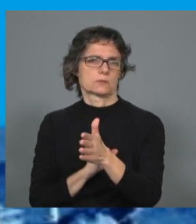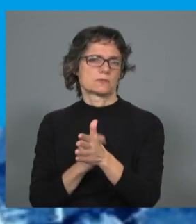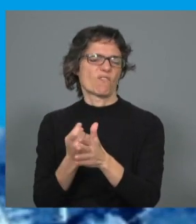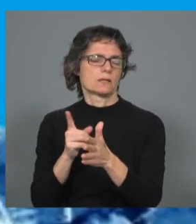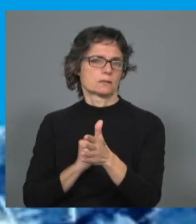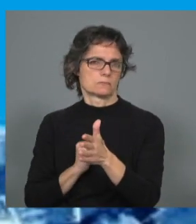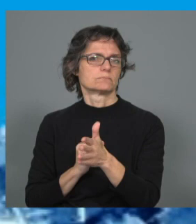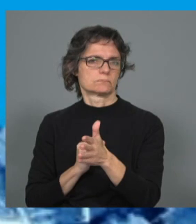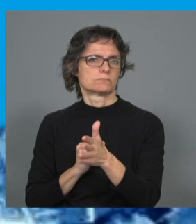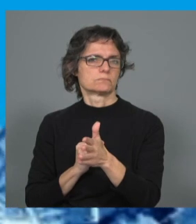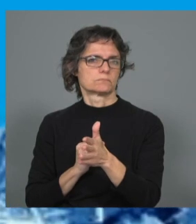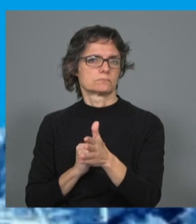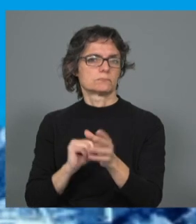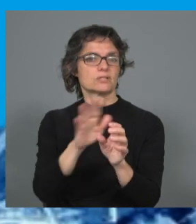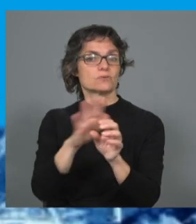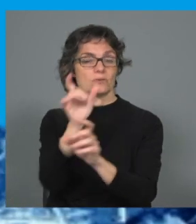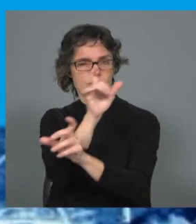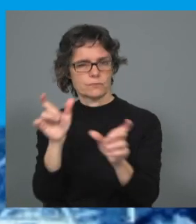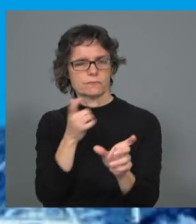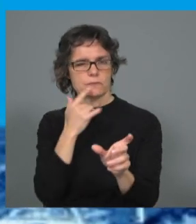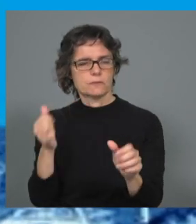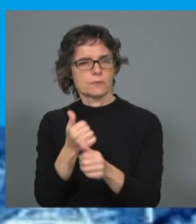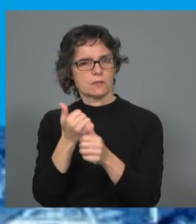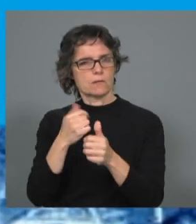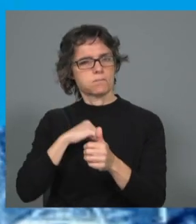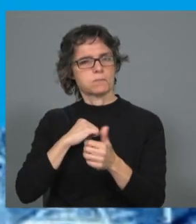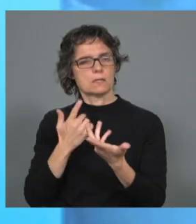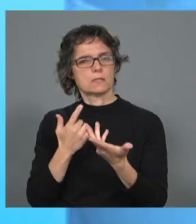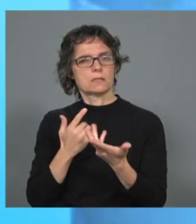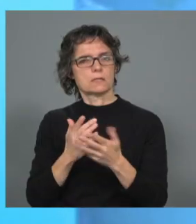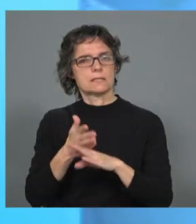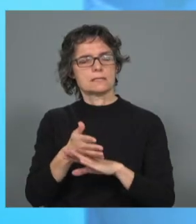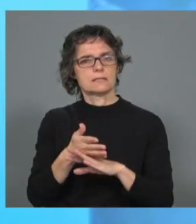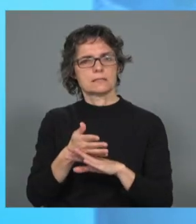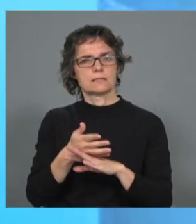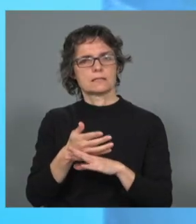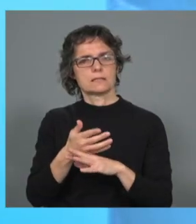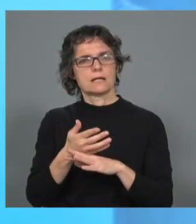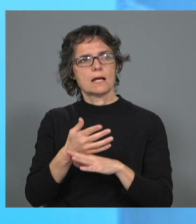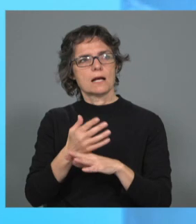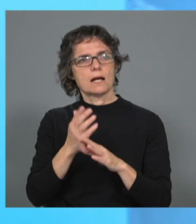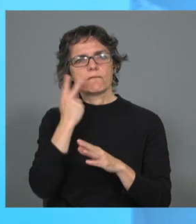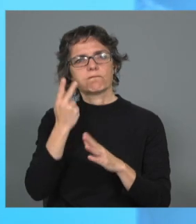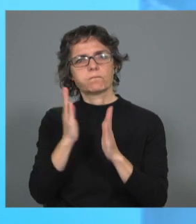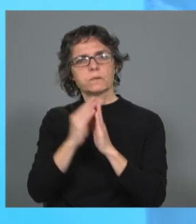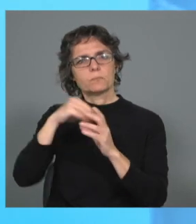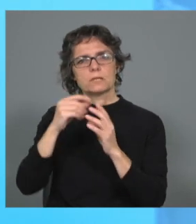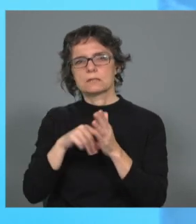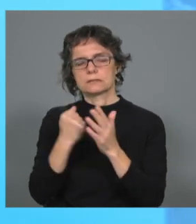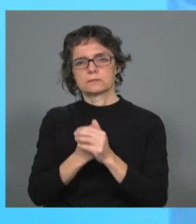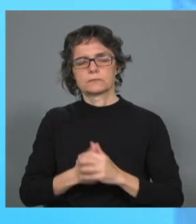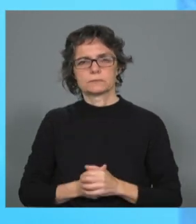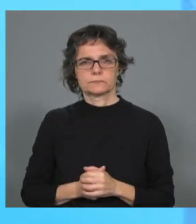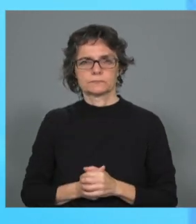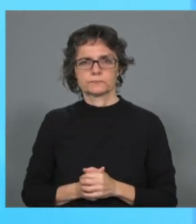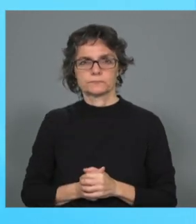das pessoas nestas circunstâncias poderem aceder a todos os sacramentos da Igreja. João, mas é também um desafio sempre trabalhar esta